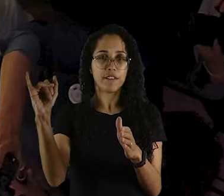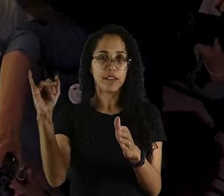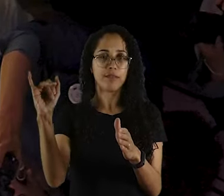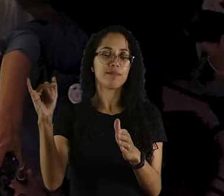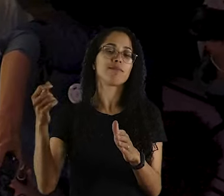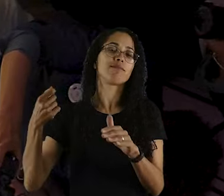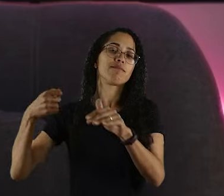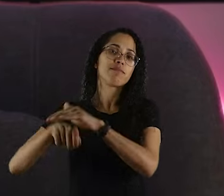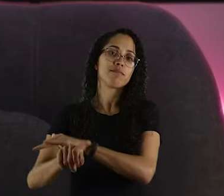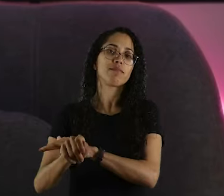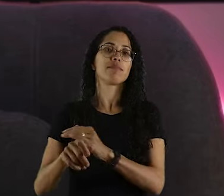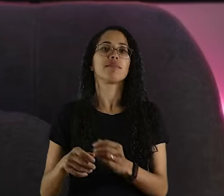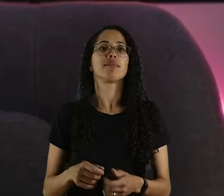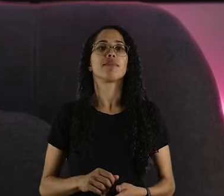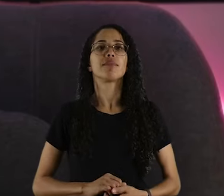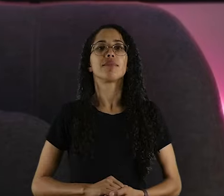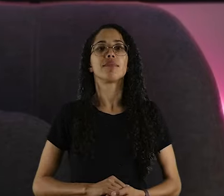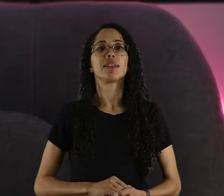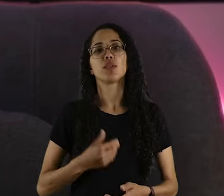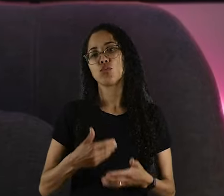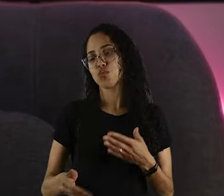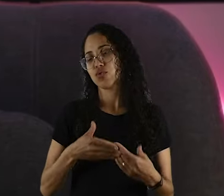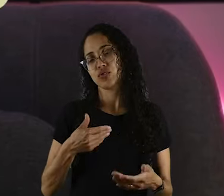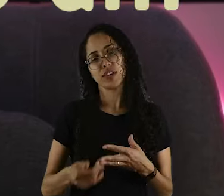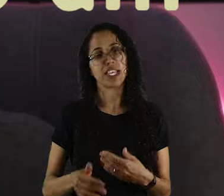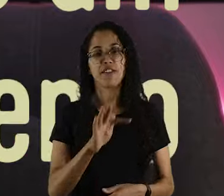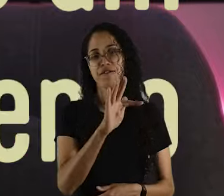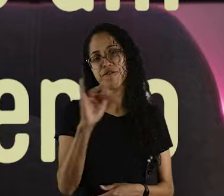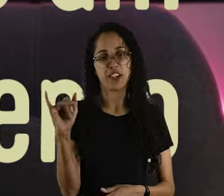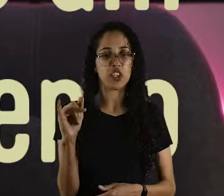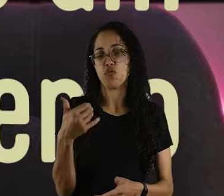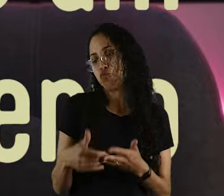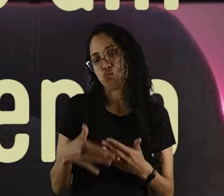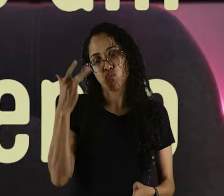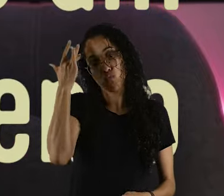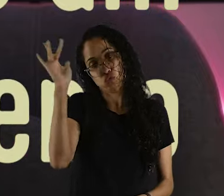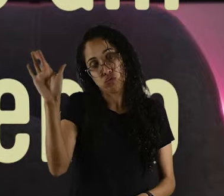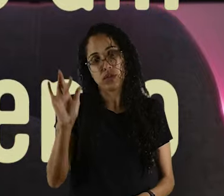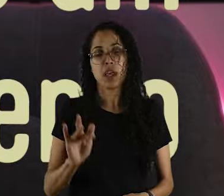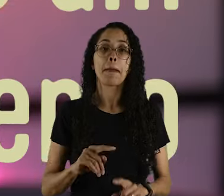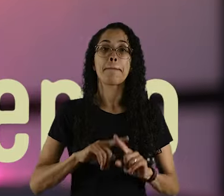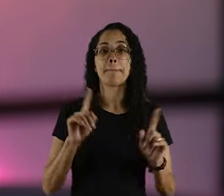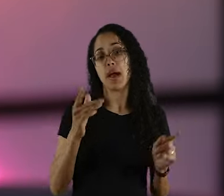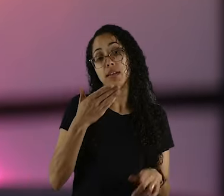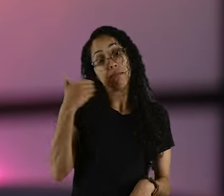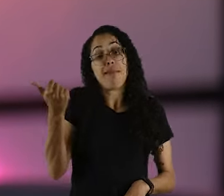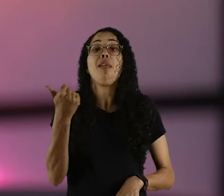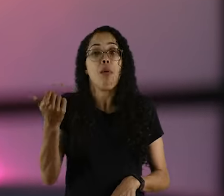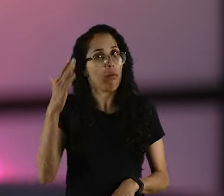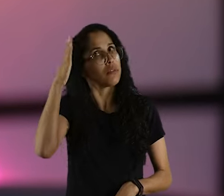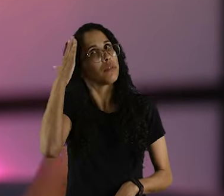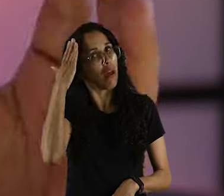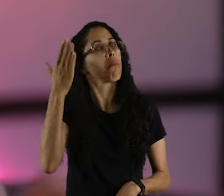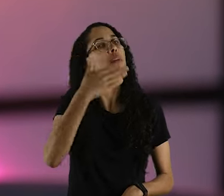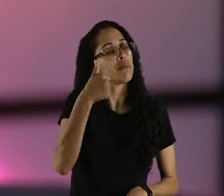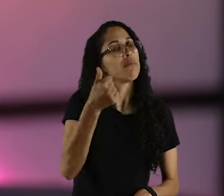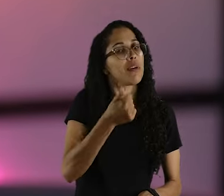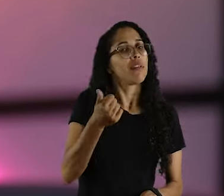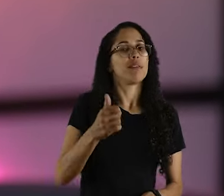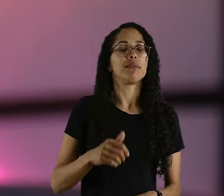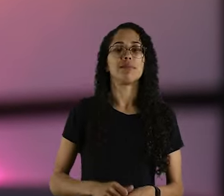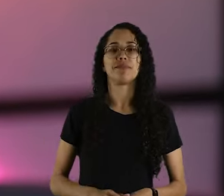de investimento. Aí, realmente, eu não sei te explicar o que é um fundo de investimento. Eu só sei que é melhor do que a gente